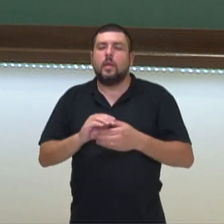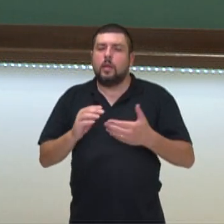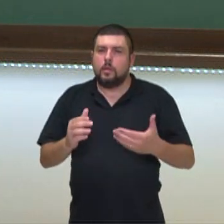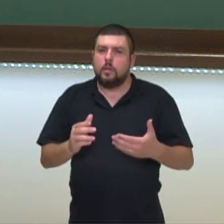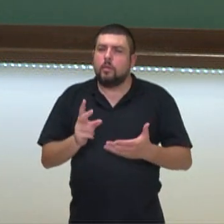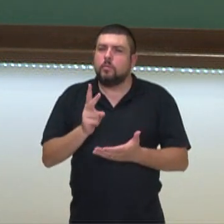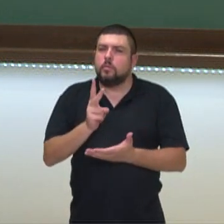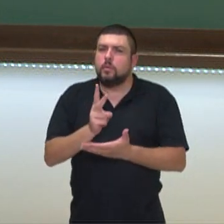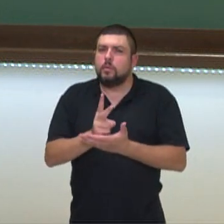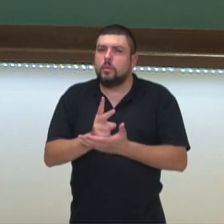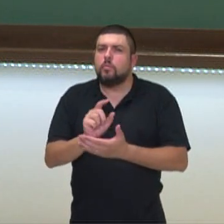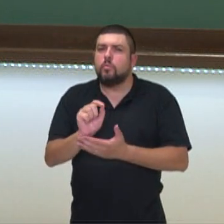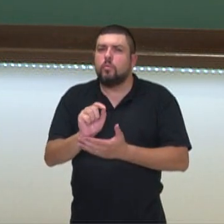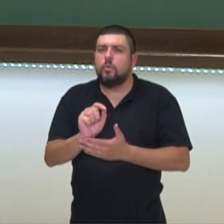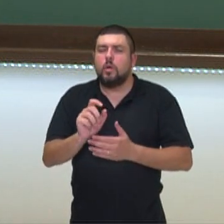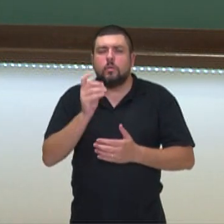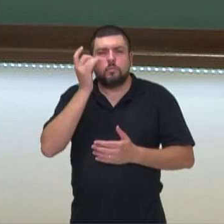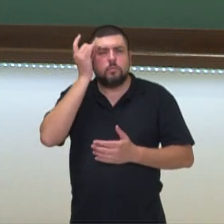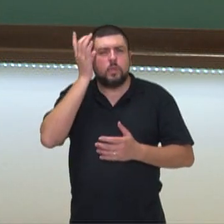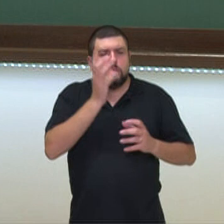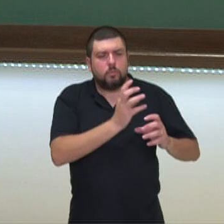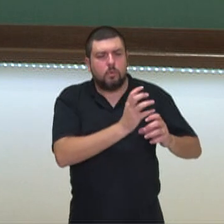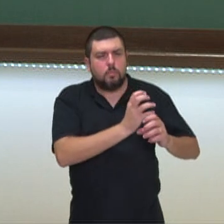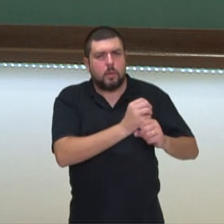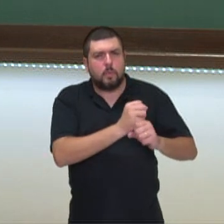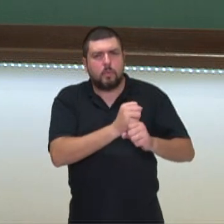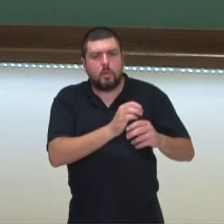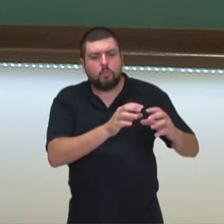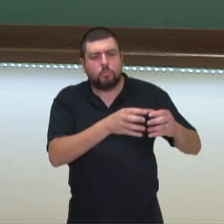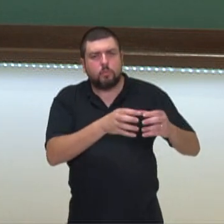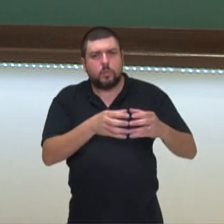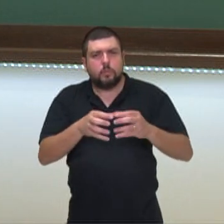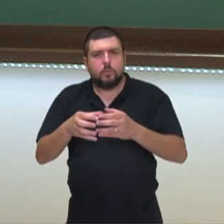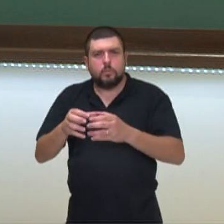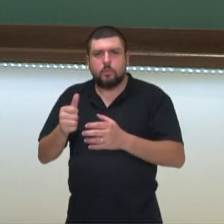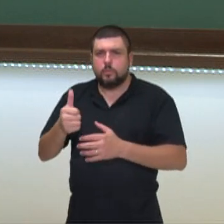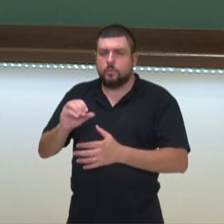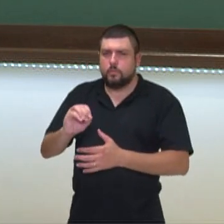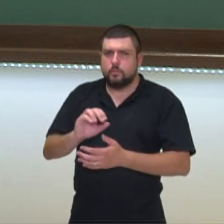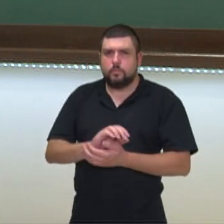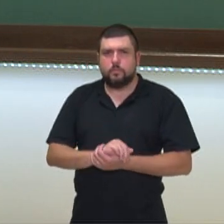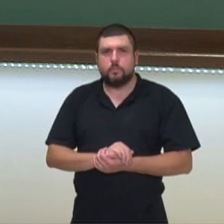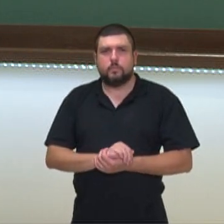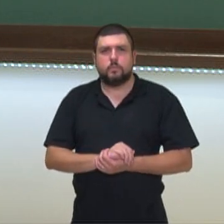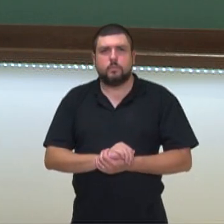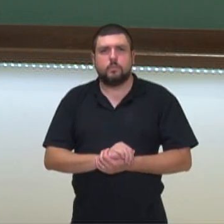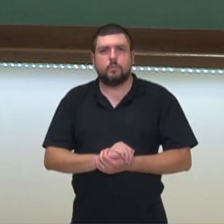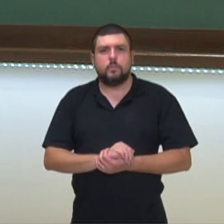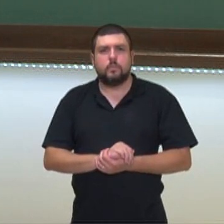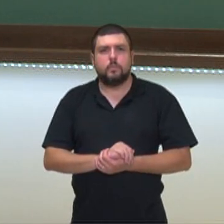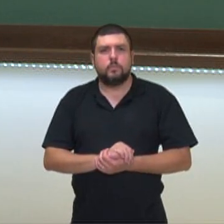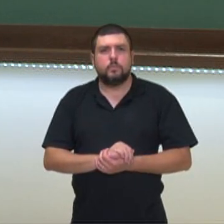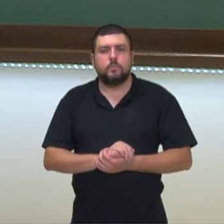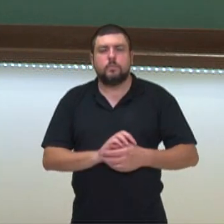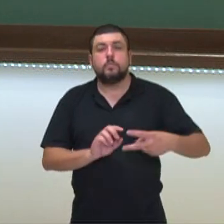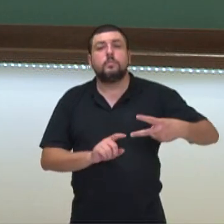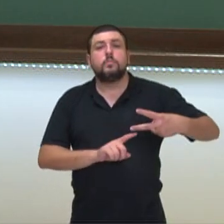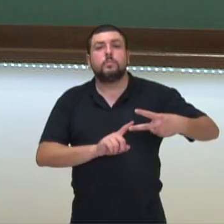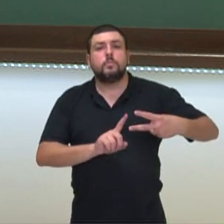ela é facilitada por quê? Porque ela é de 10 em 10, certo? Isso é um fato. Segunda